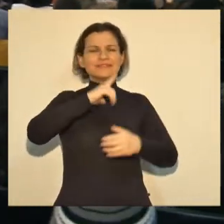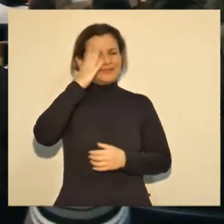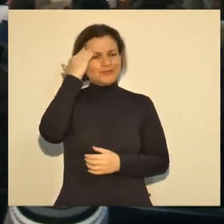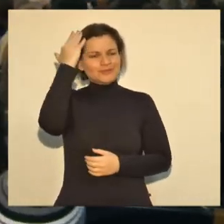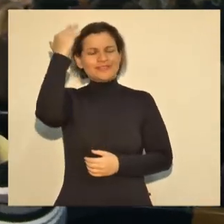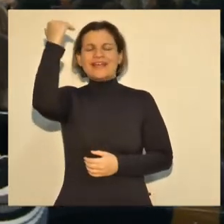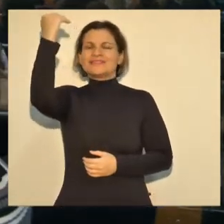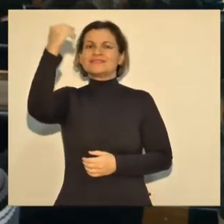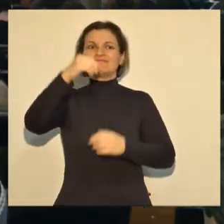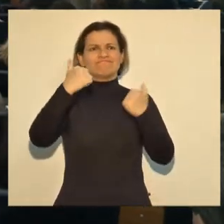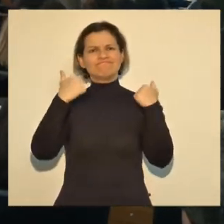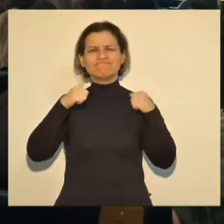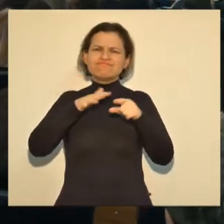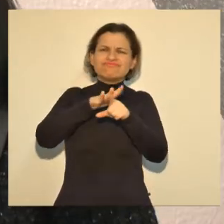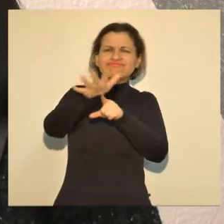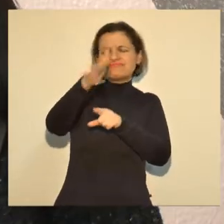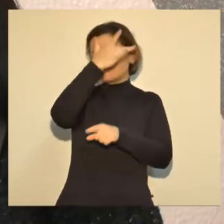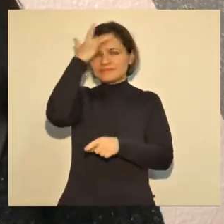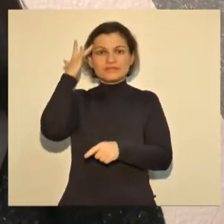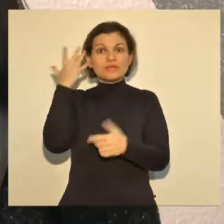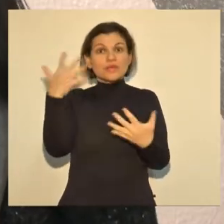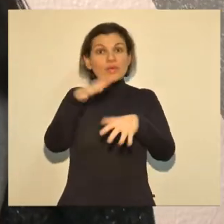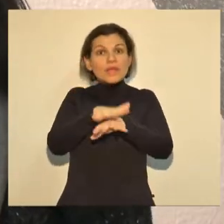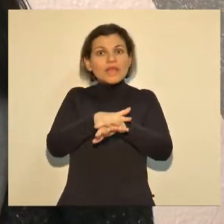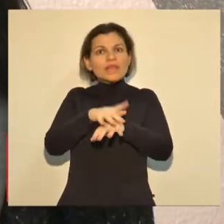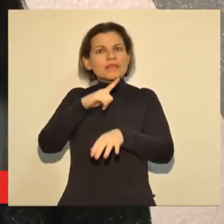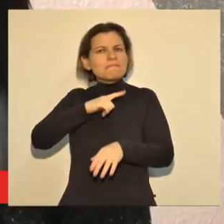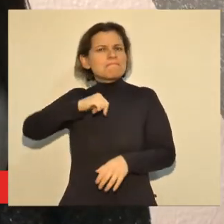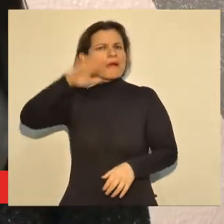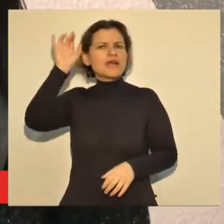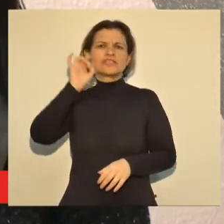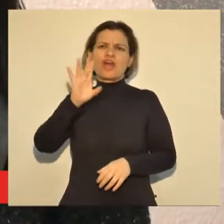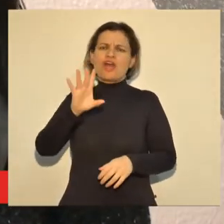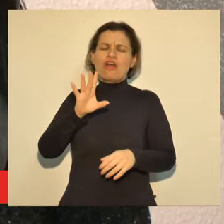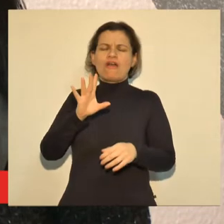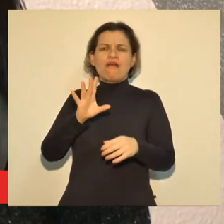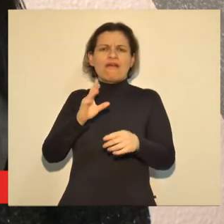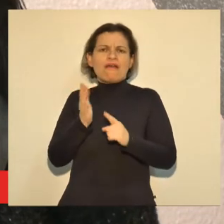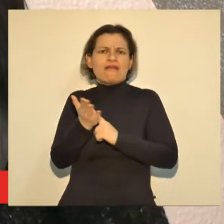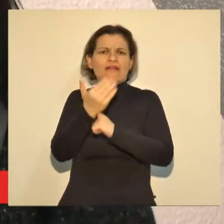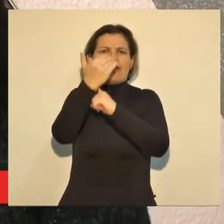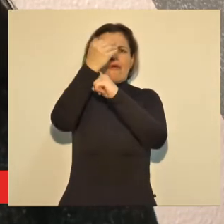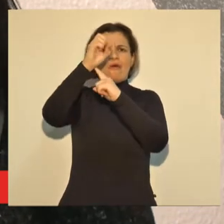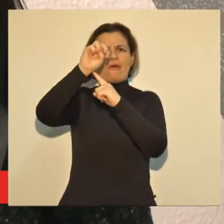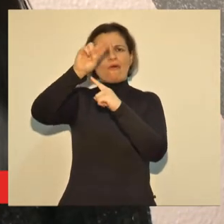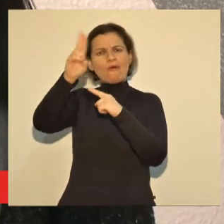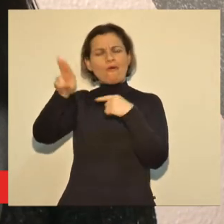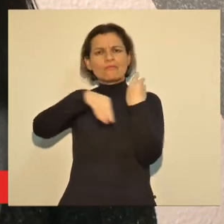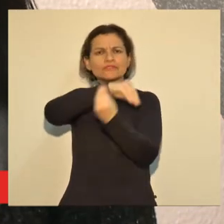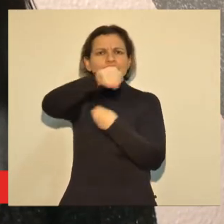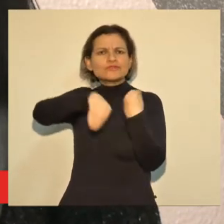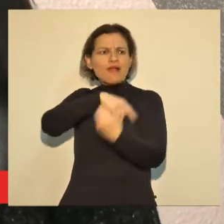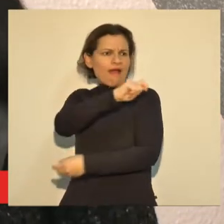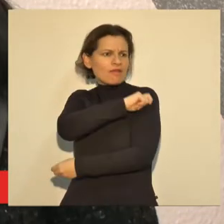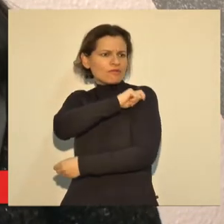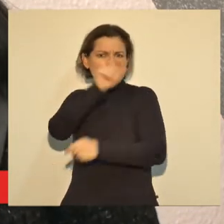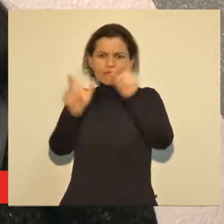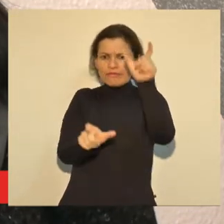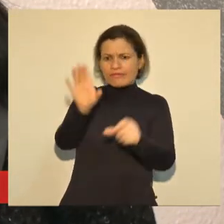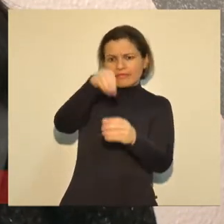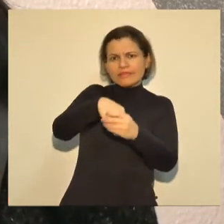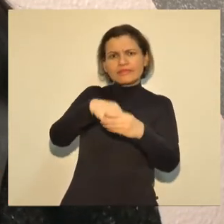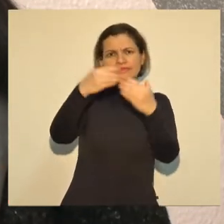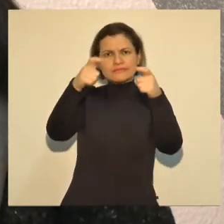um sucesso de público. Incluir é ir além da aquisição de tecnologias ou mistura de alunos dentro de um mesmo